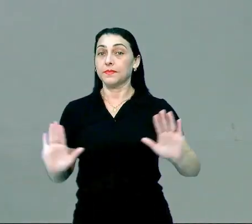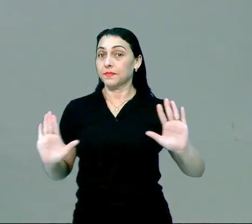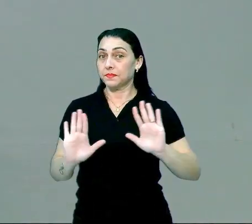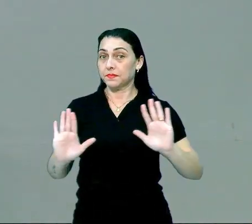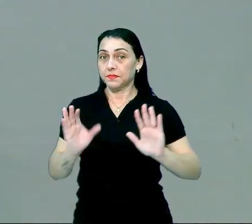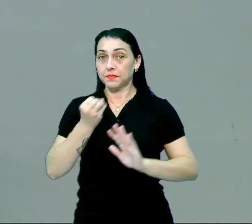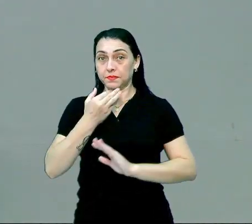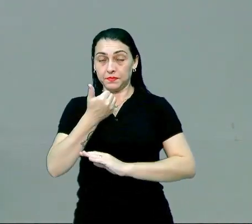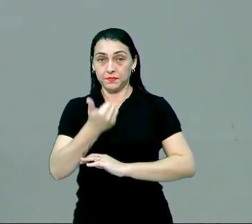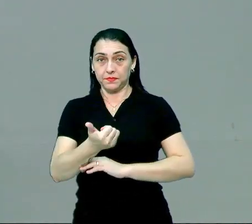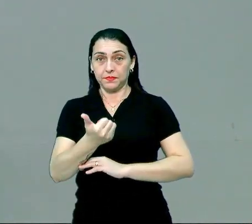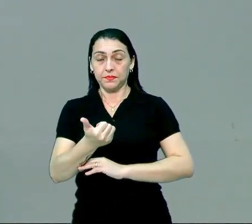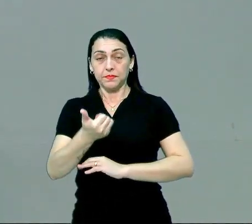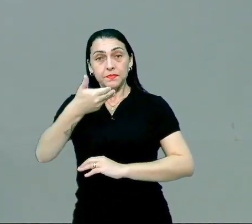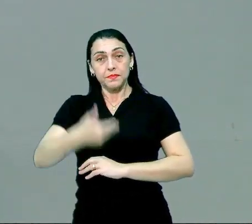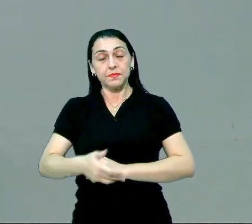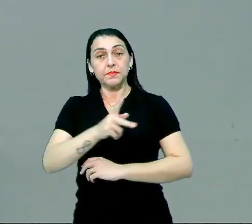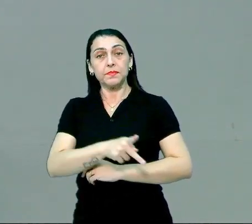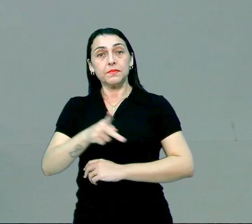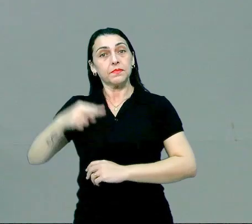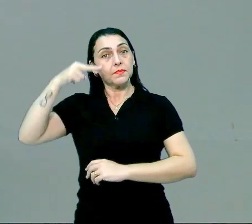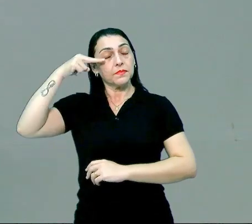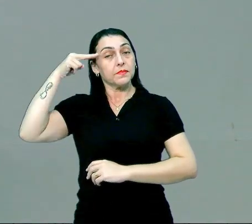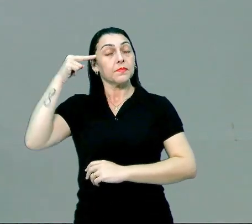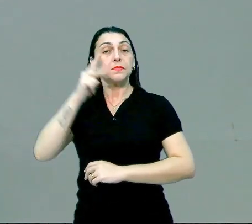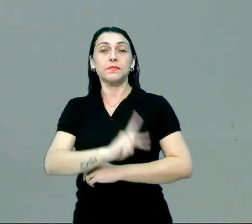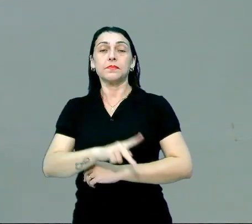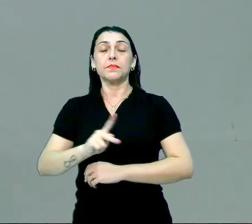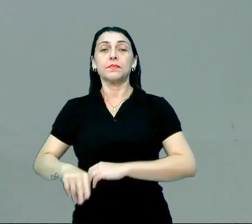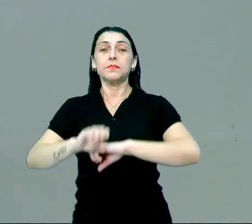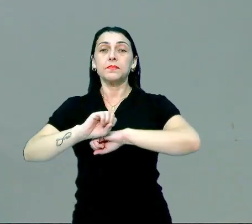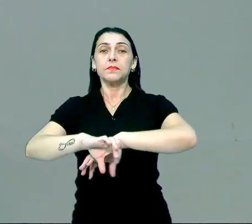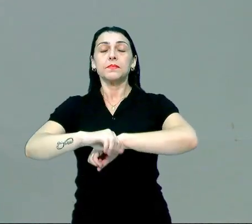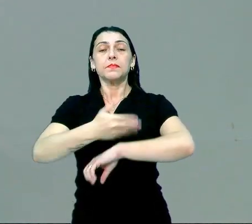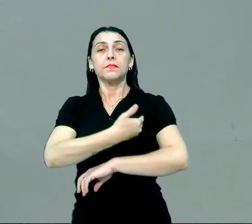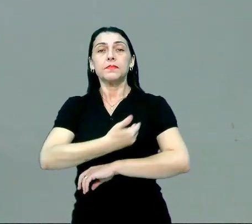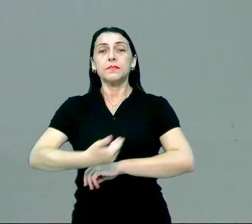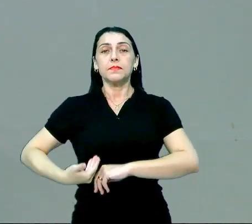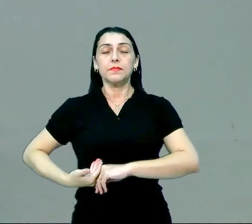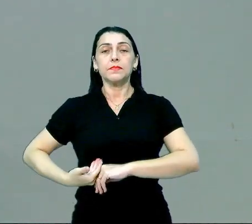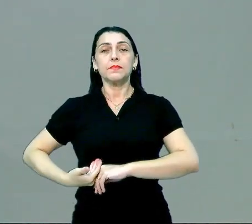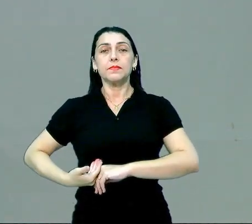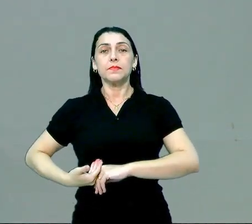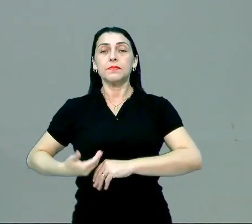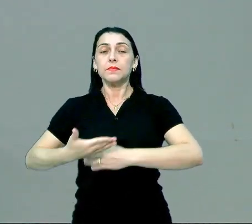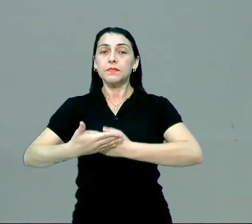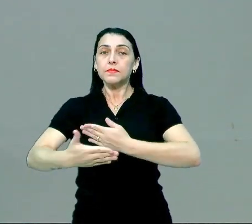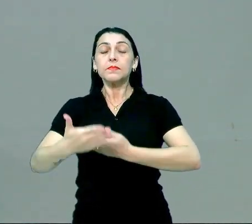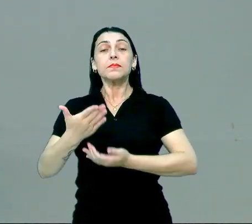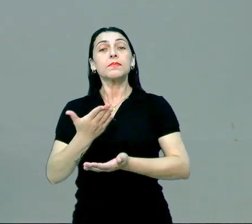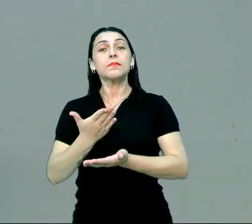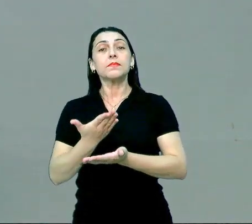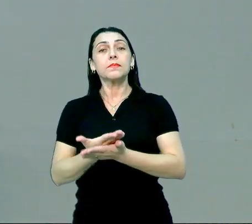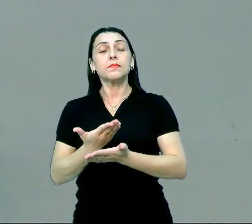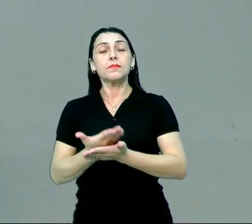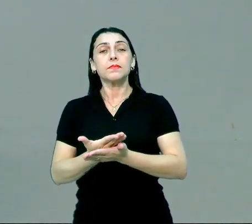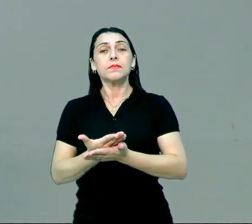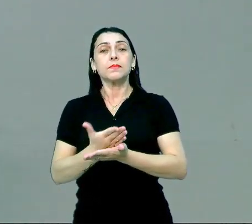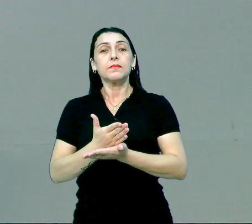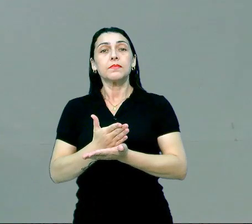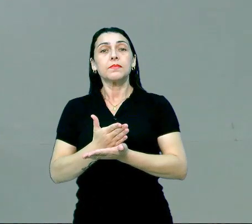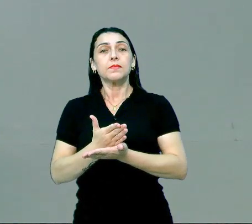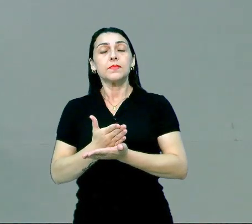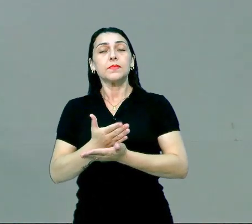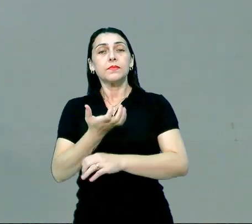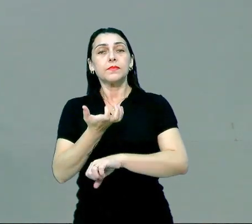Oi, tudo bem? Sou o professor Ney Araújo, professor da Rede Pública de Ensino, e a partir de agora você começa